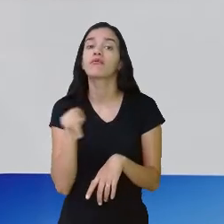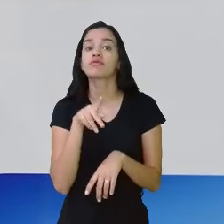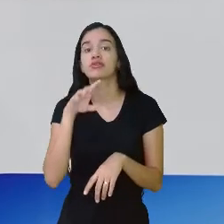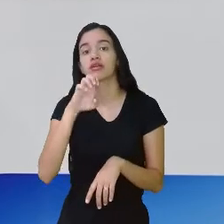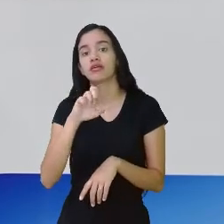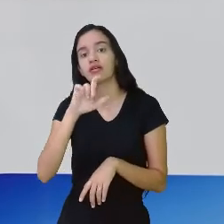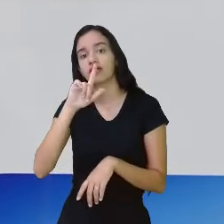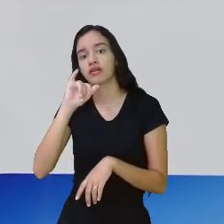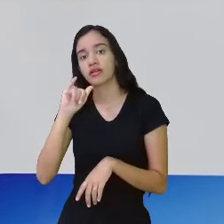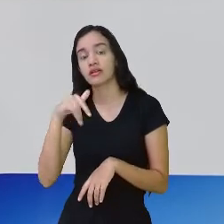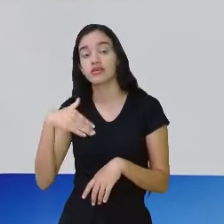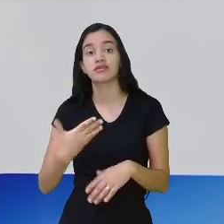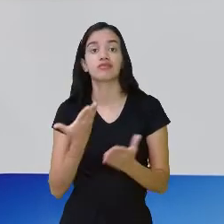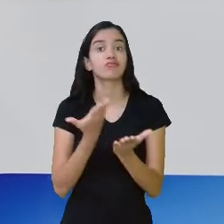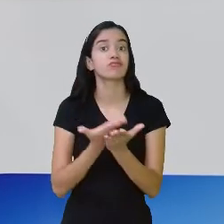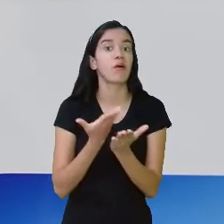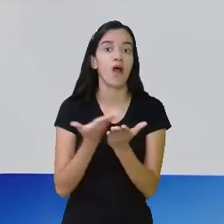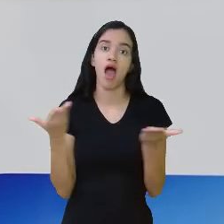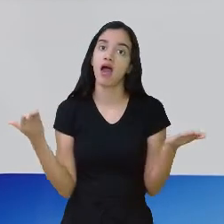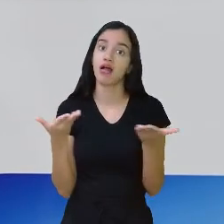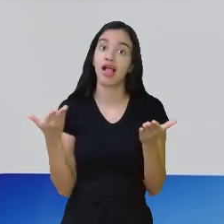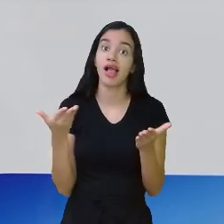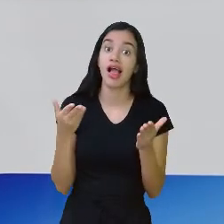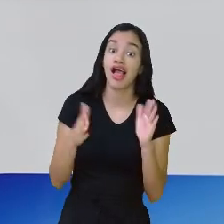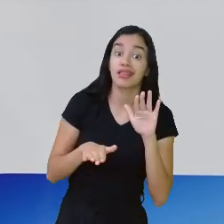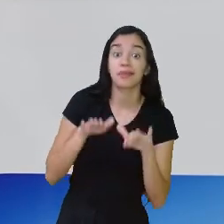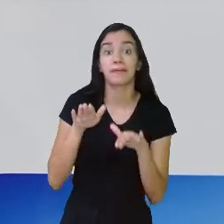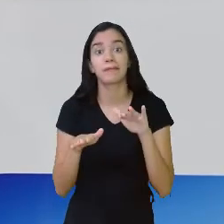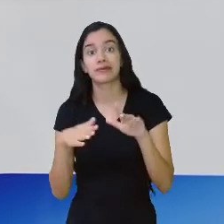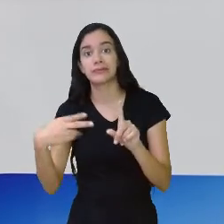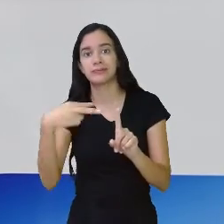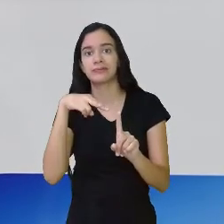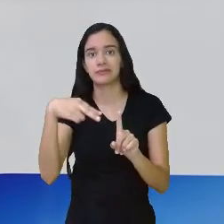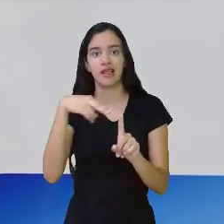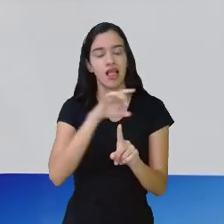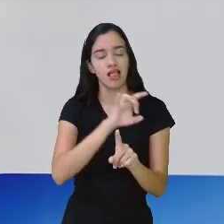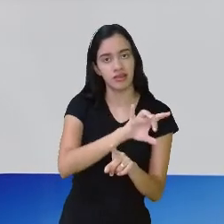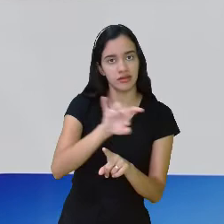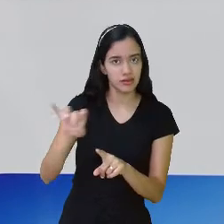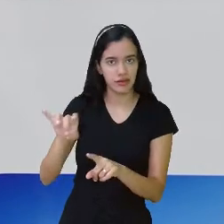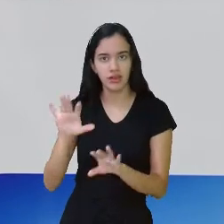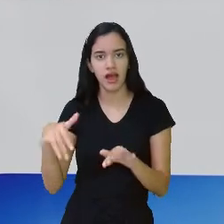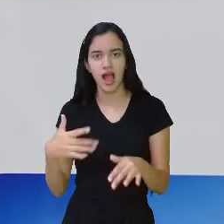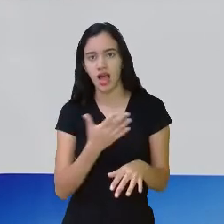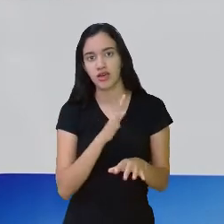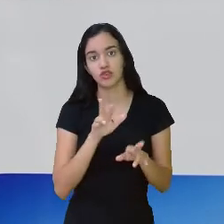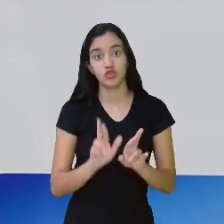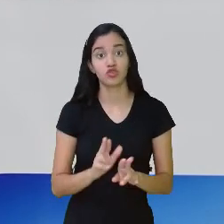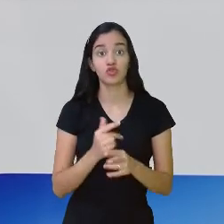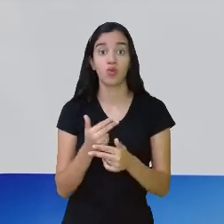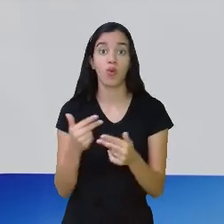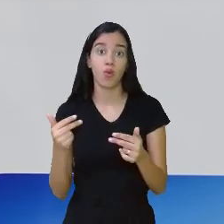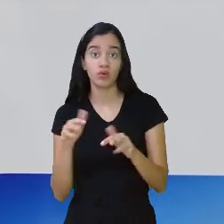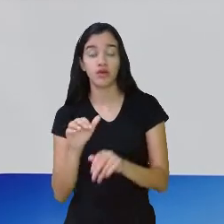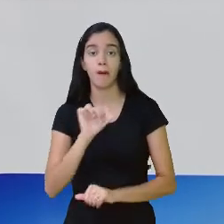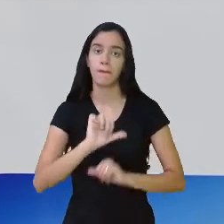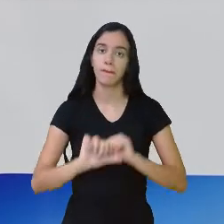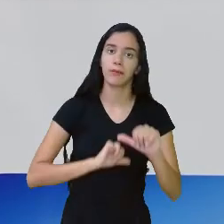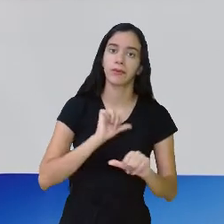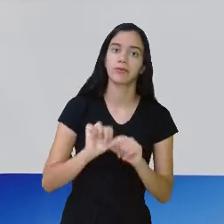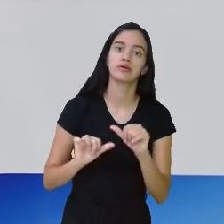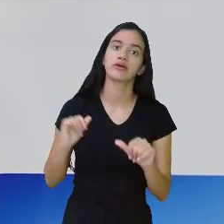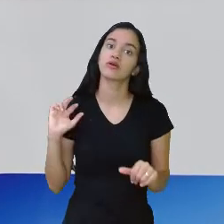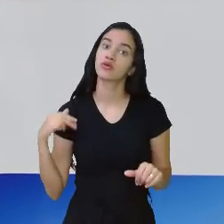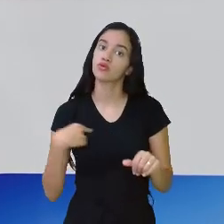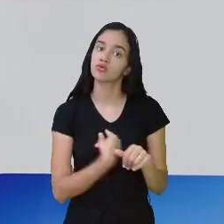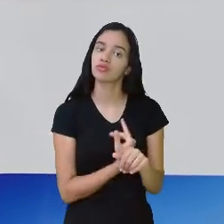deu aula hoje? Então, depende do pontinho de vista de cada um. As coisas mudam de acordo com o nosso